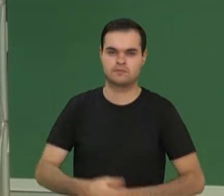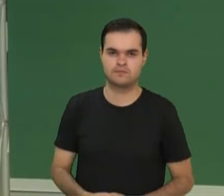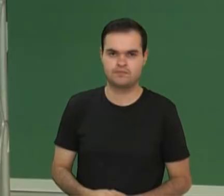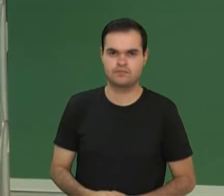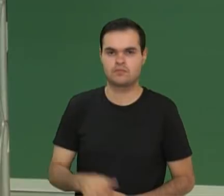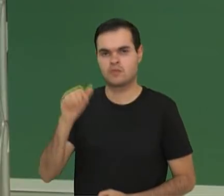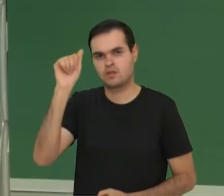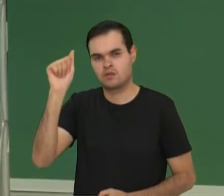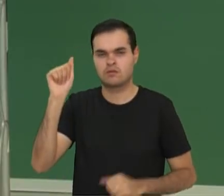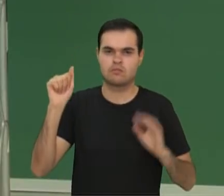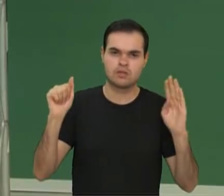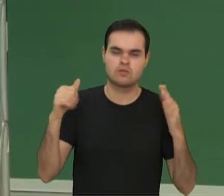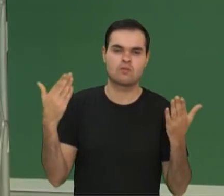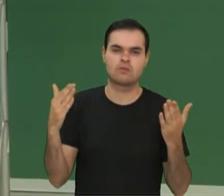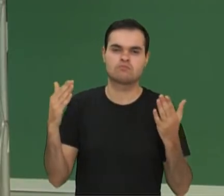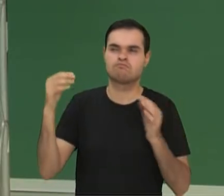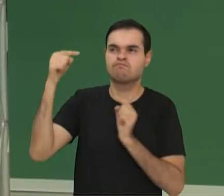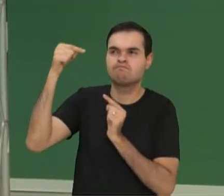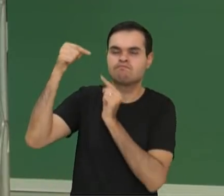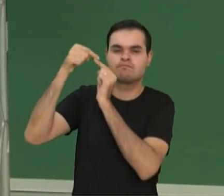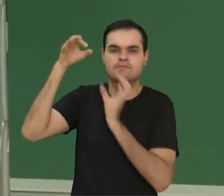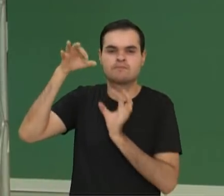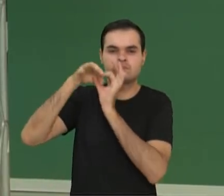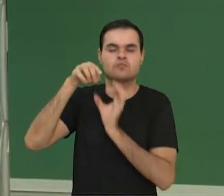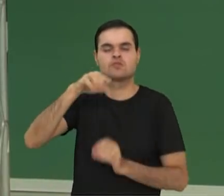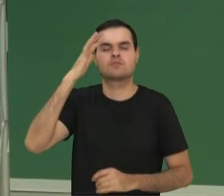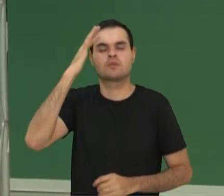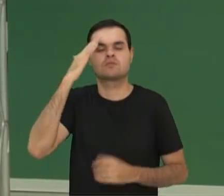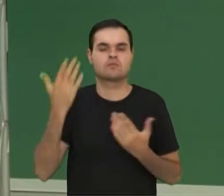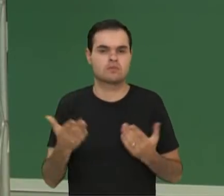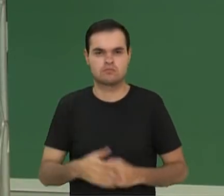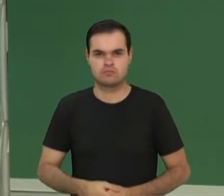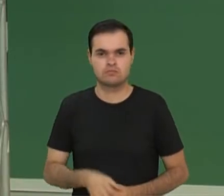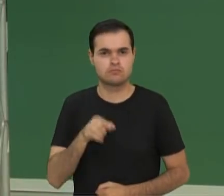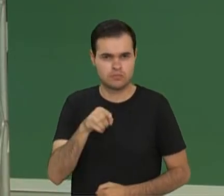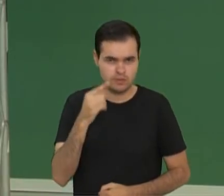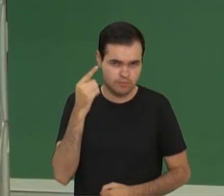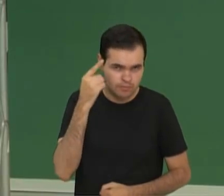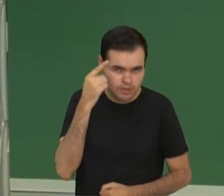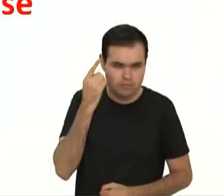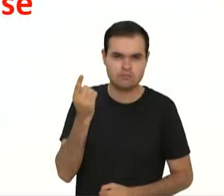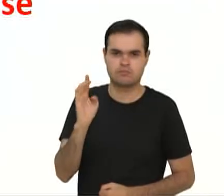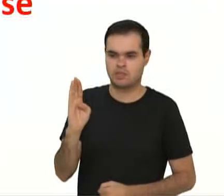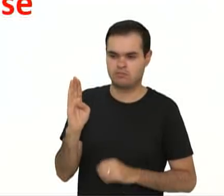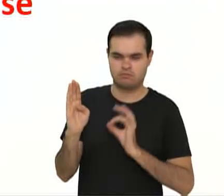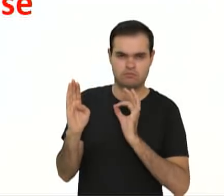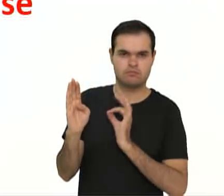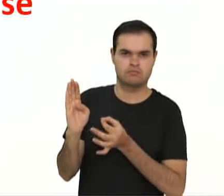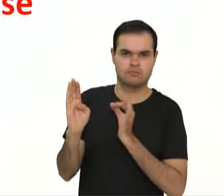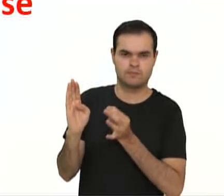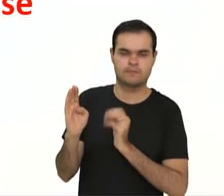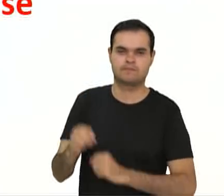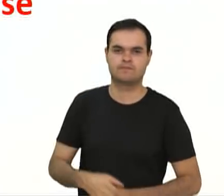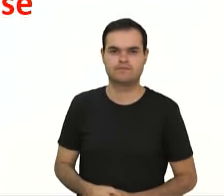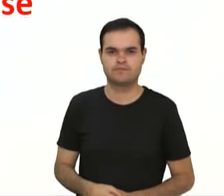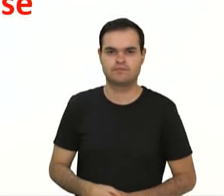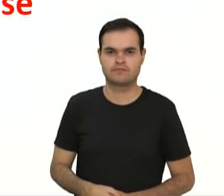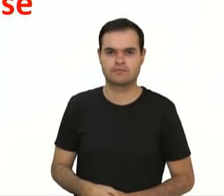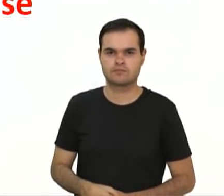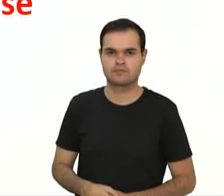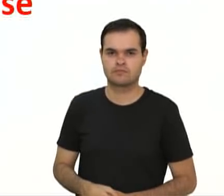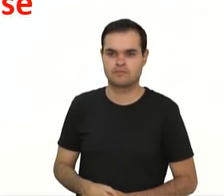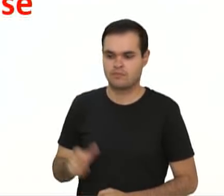B justifica o título? Qual delas? O que você pensou? Se você pensou na letra B, é bem isso.